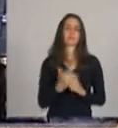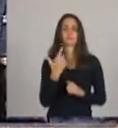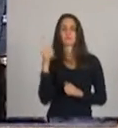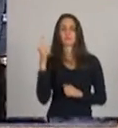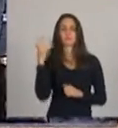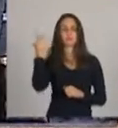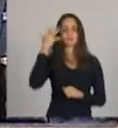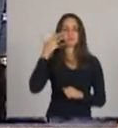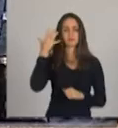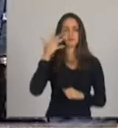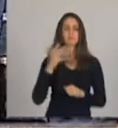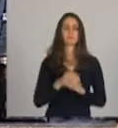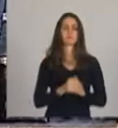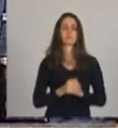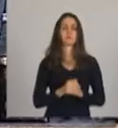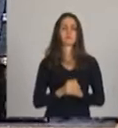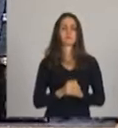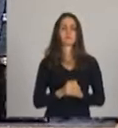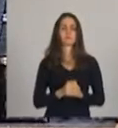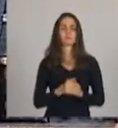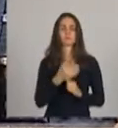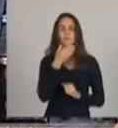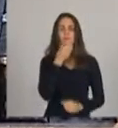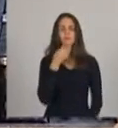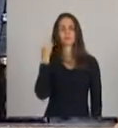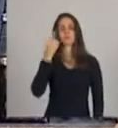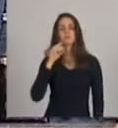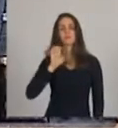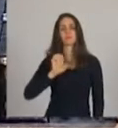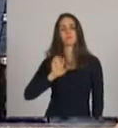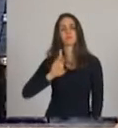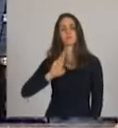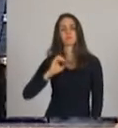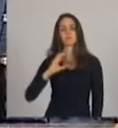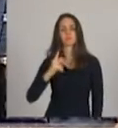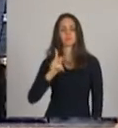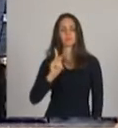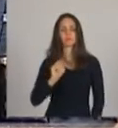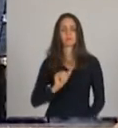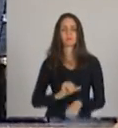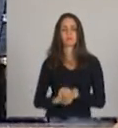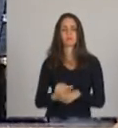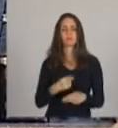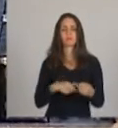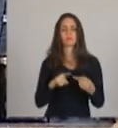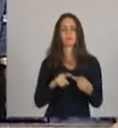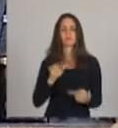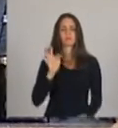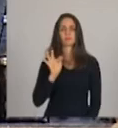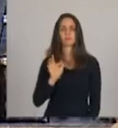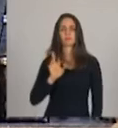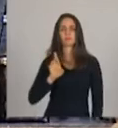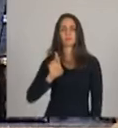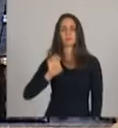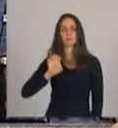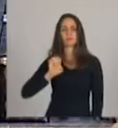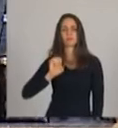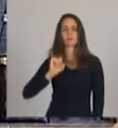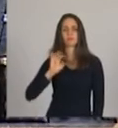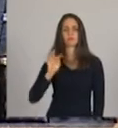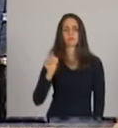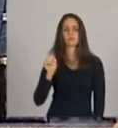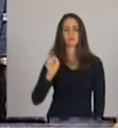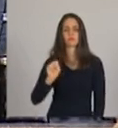orador, deputado Eric Musso. Ausente, deputado Freitas.